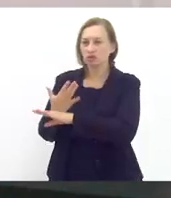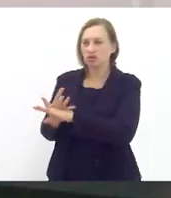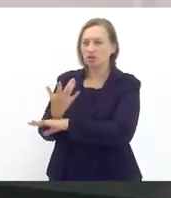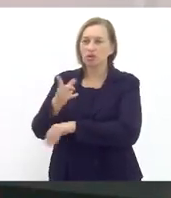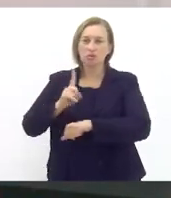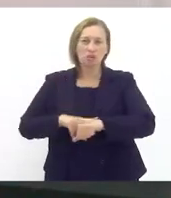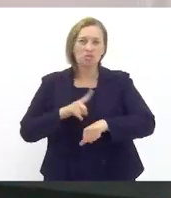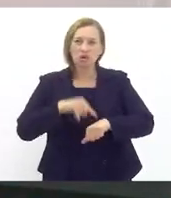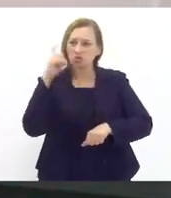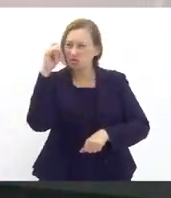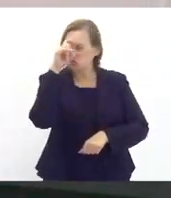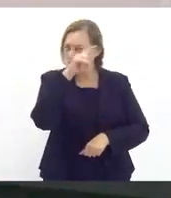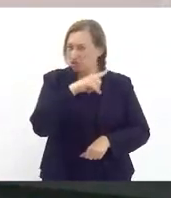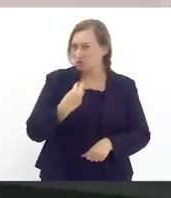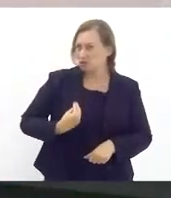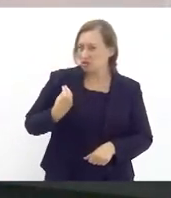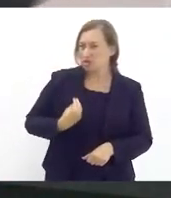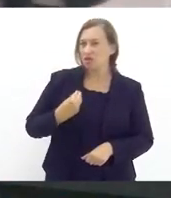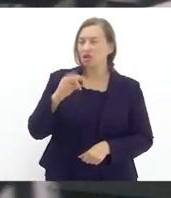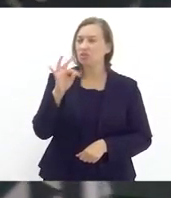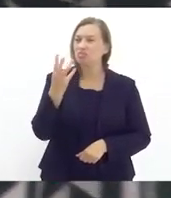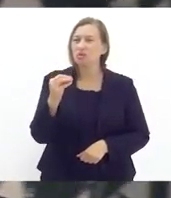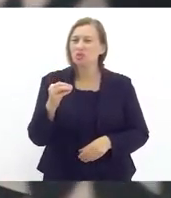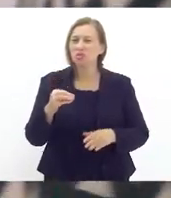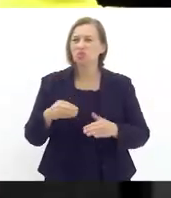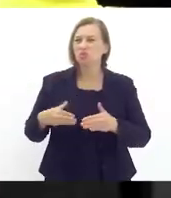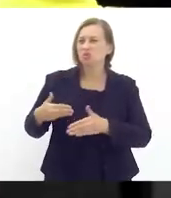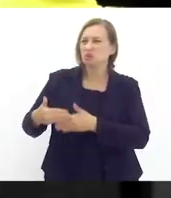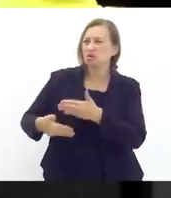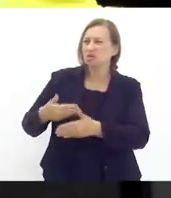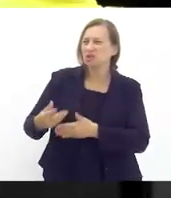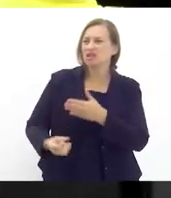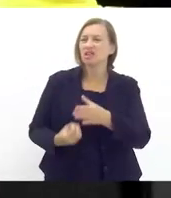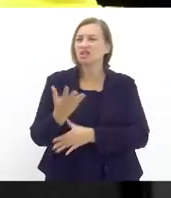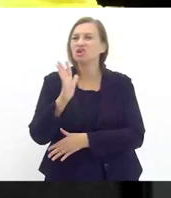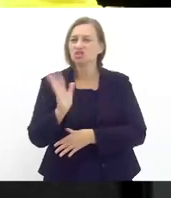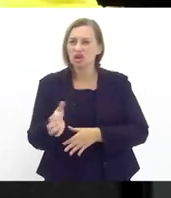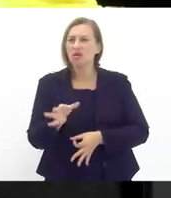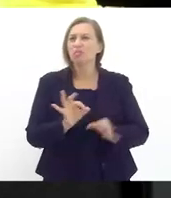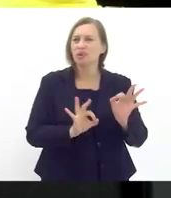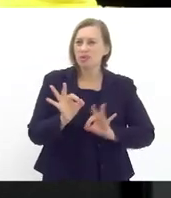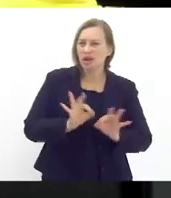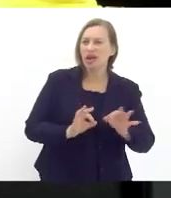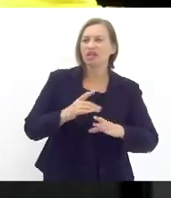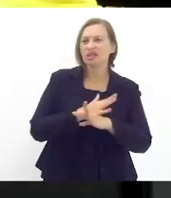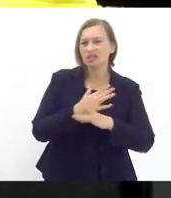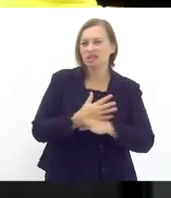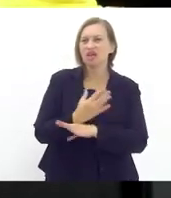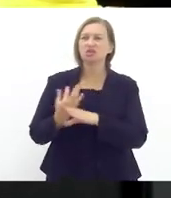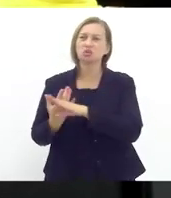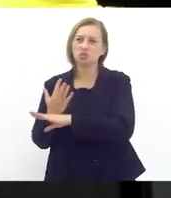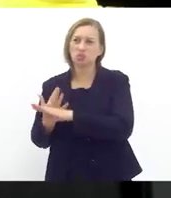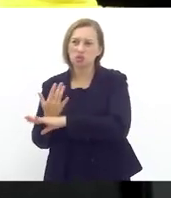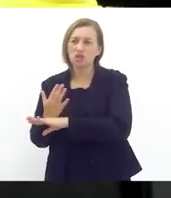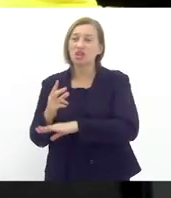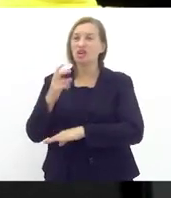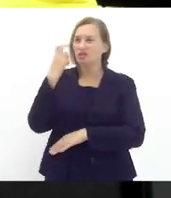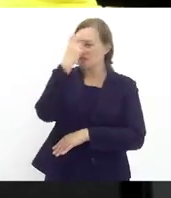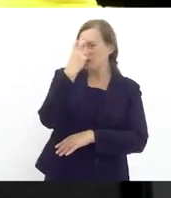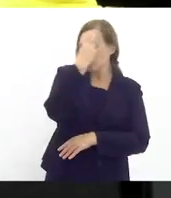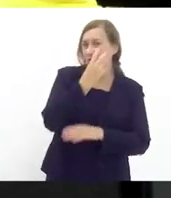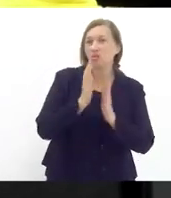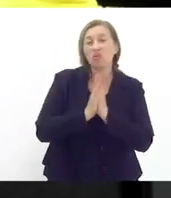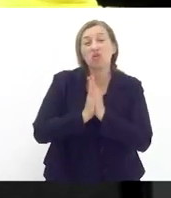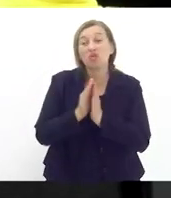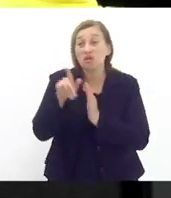um momento muito difícil em todo o processo de construção já foi feito na cidade de Duque de Caxias Verônica por favor